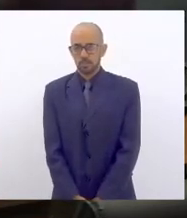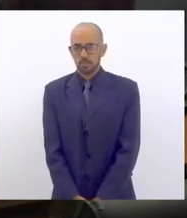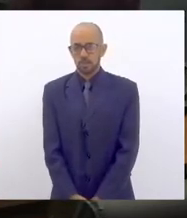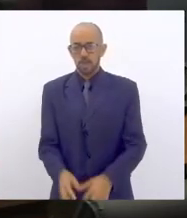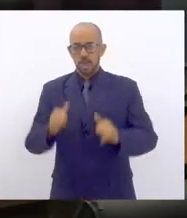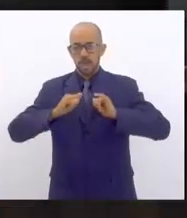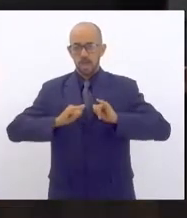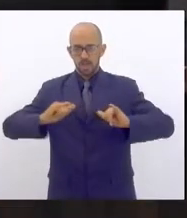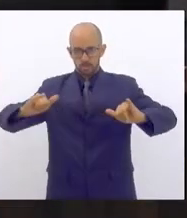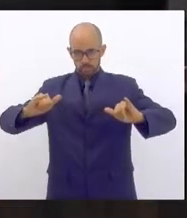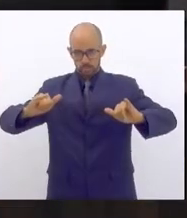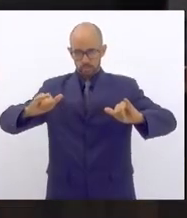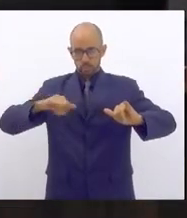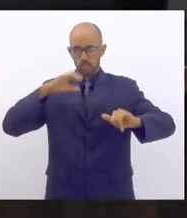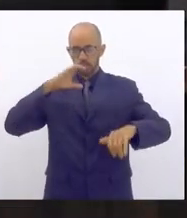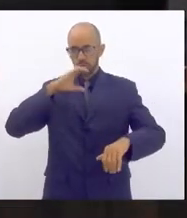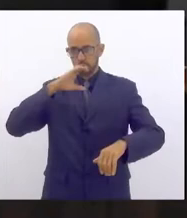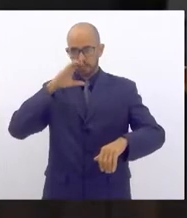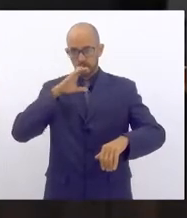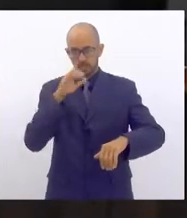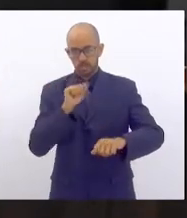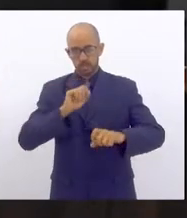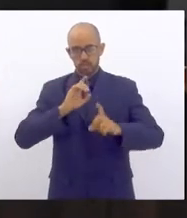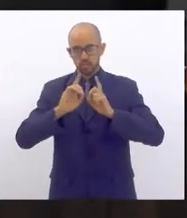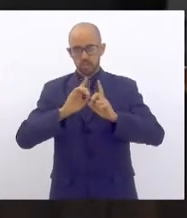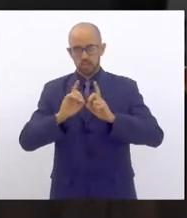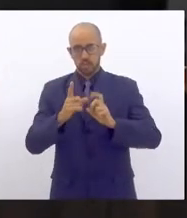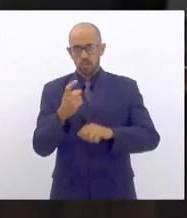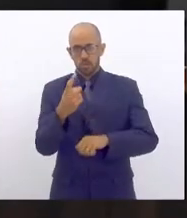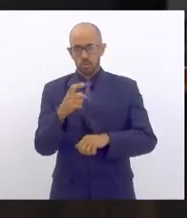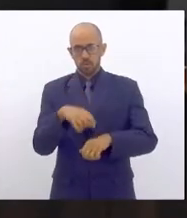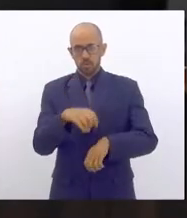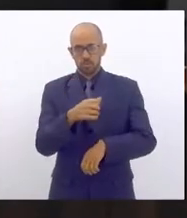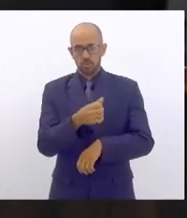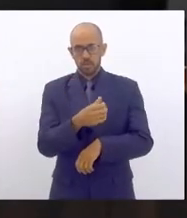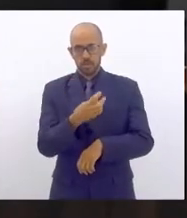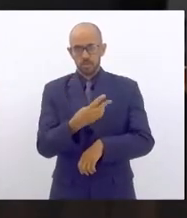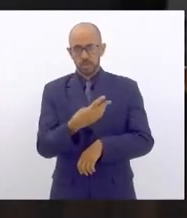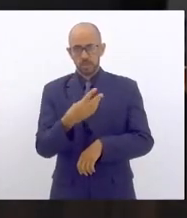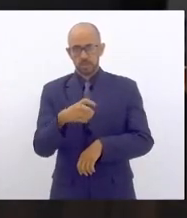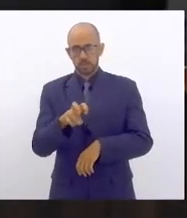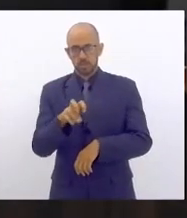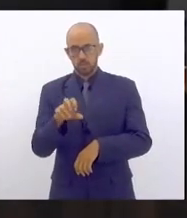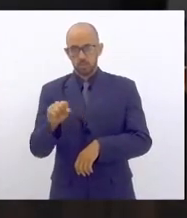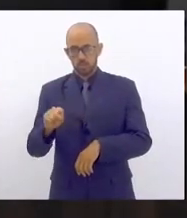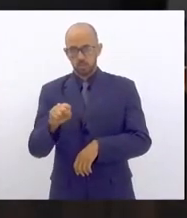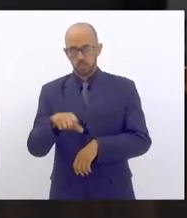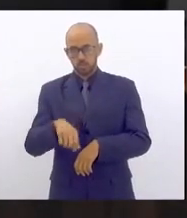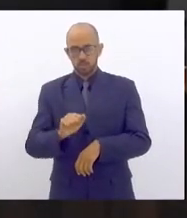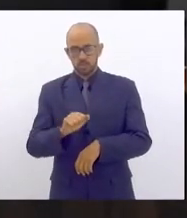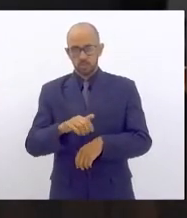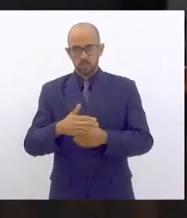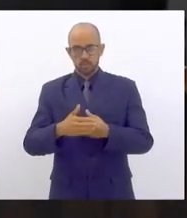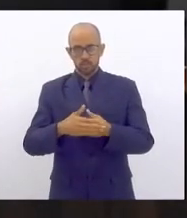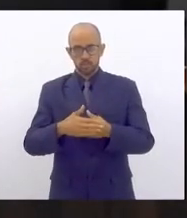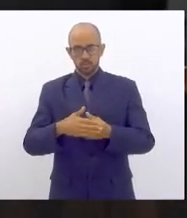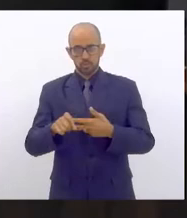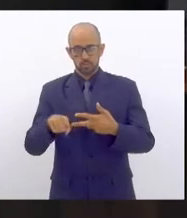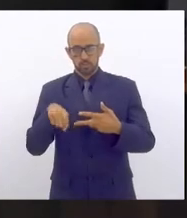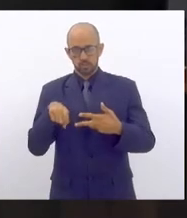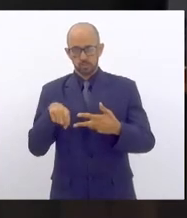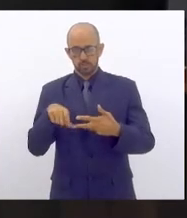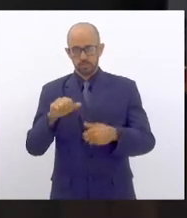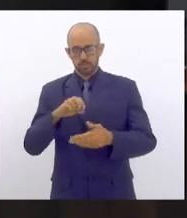Anuncio, em regime de urgência, em discussão única, projeto de lei 6358 de 22, de autoria do Poder Executivo,